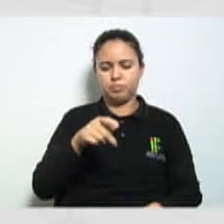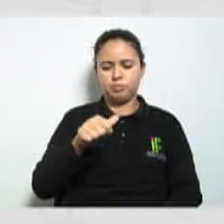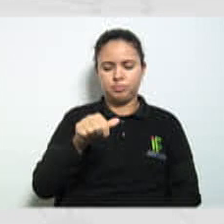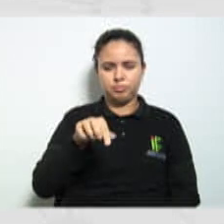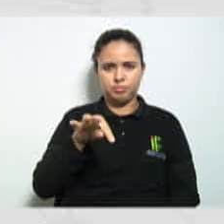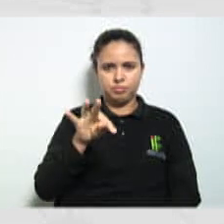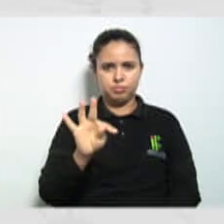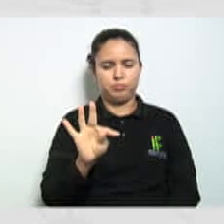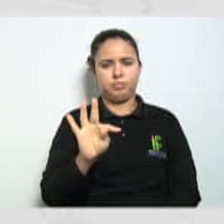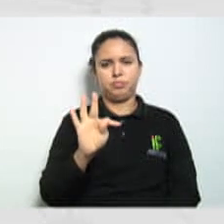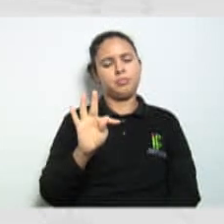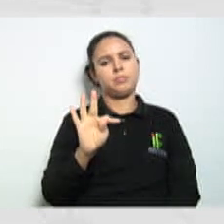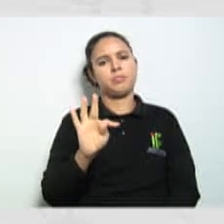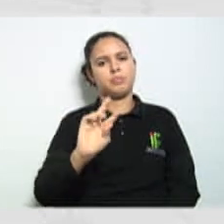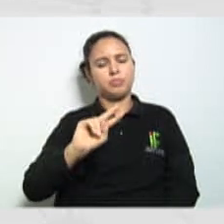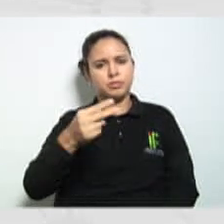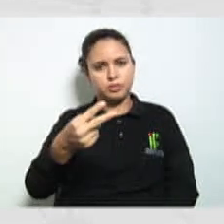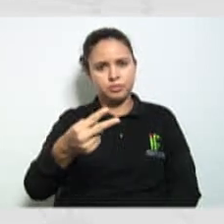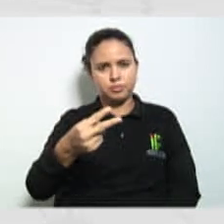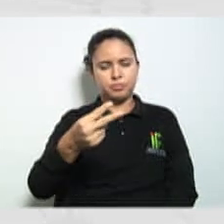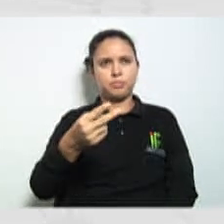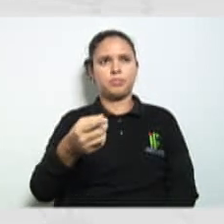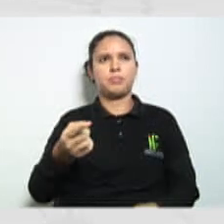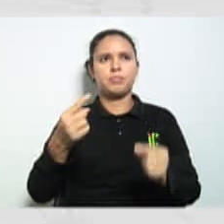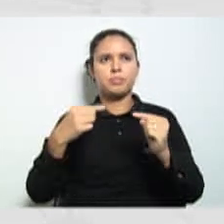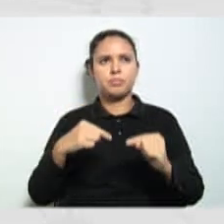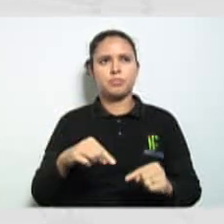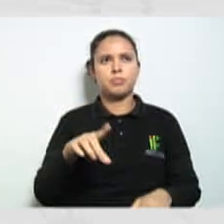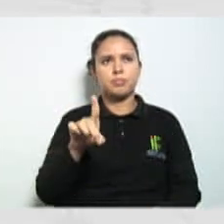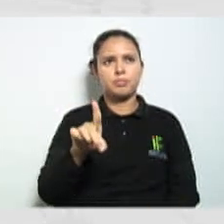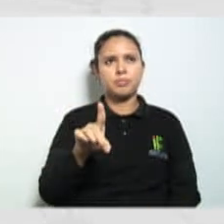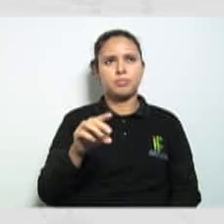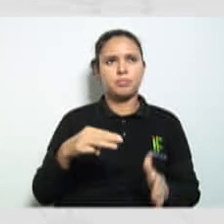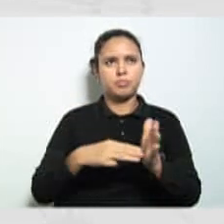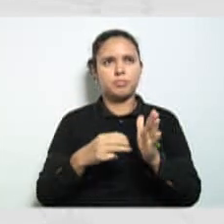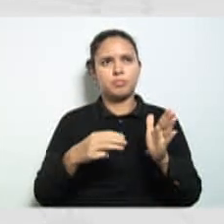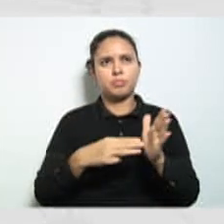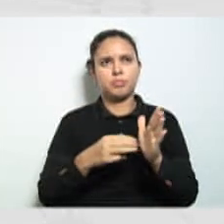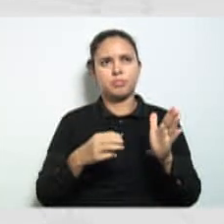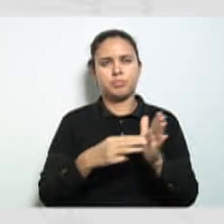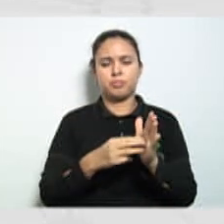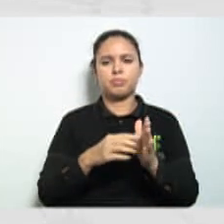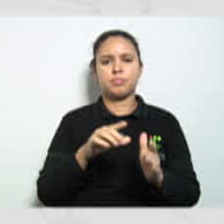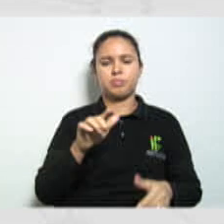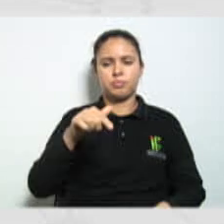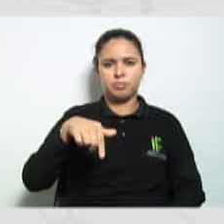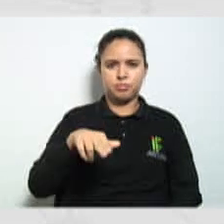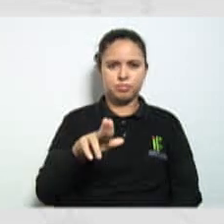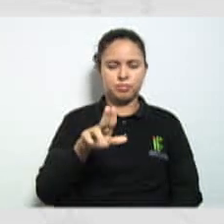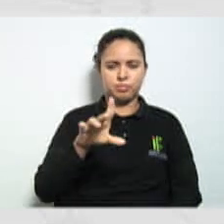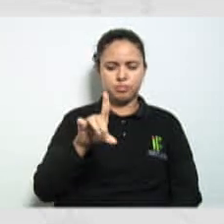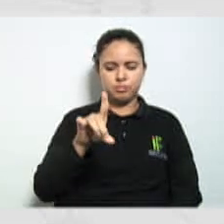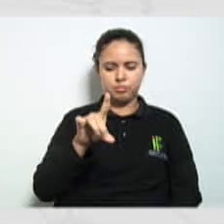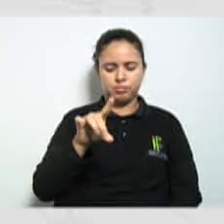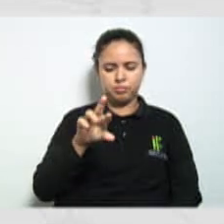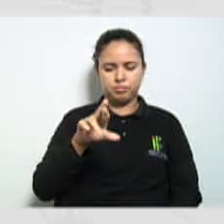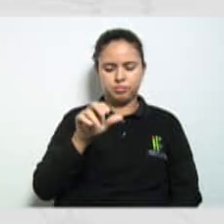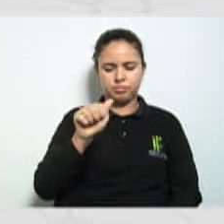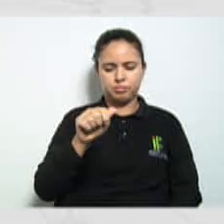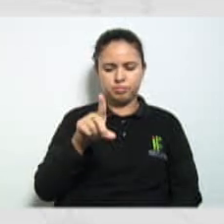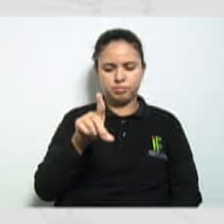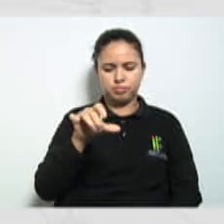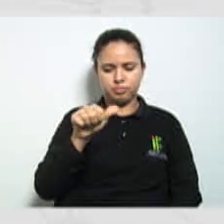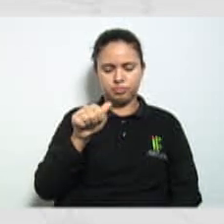das partidas mistas, D, método das partidas quebradas e E, método